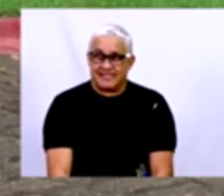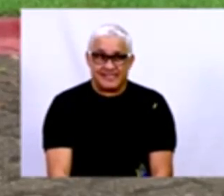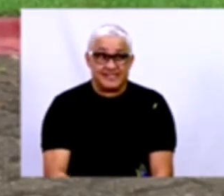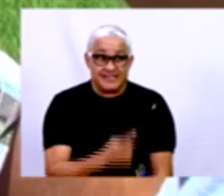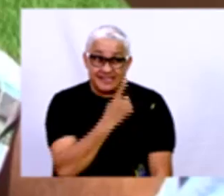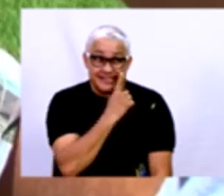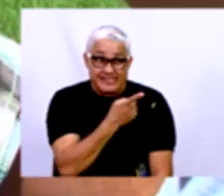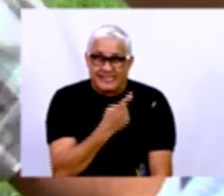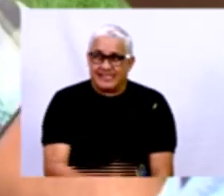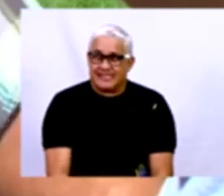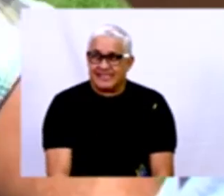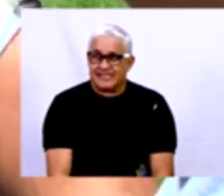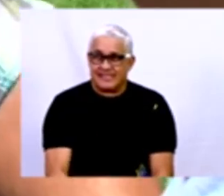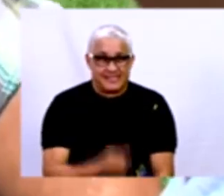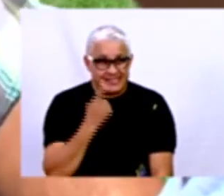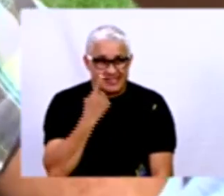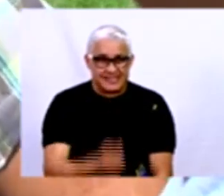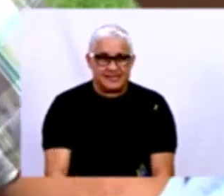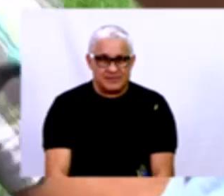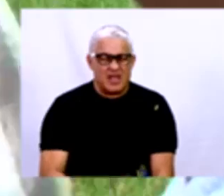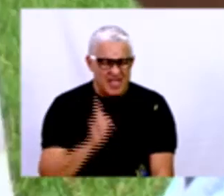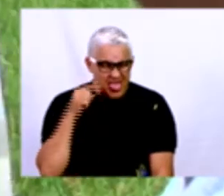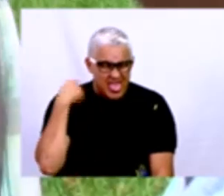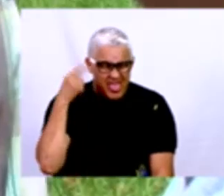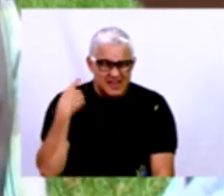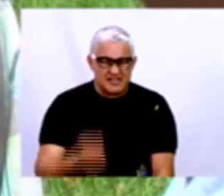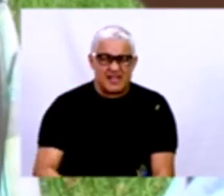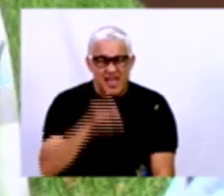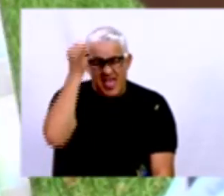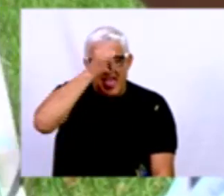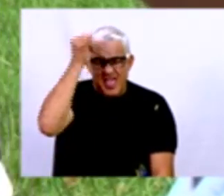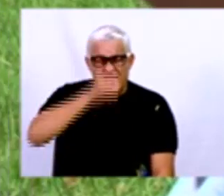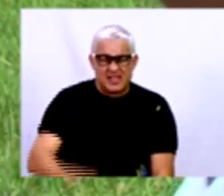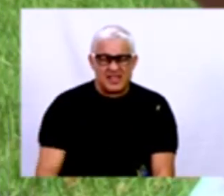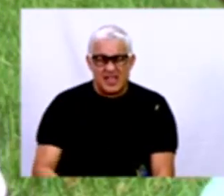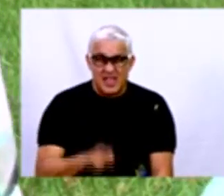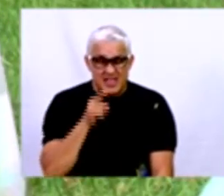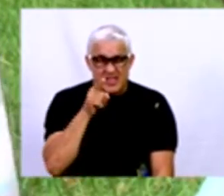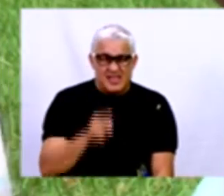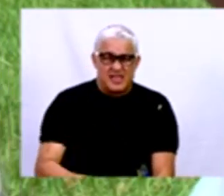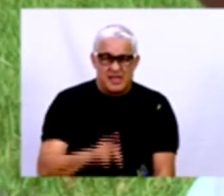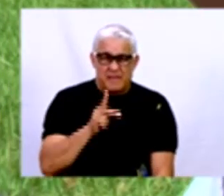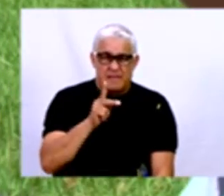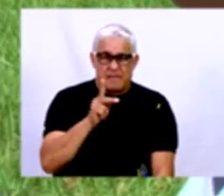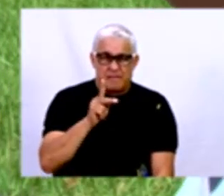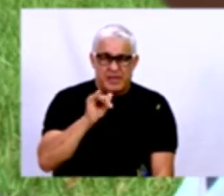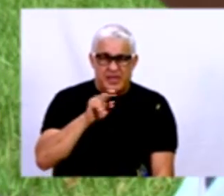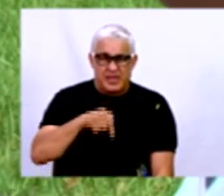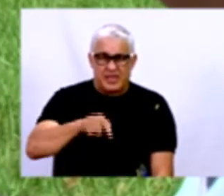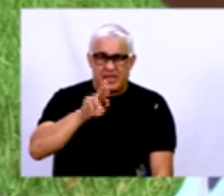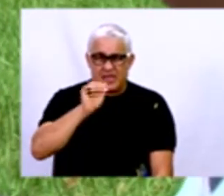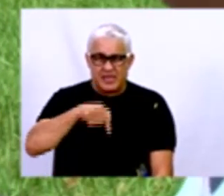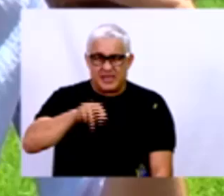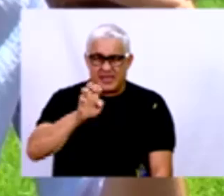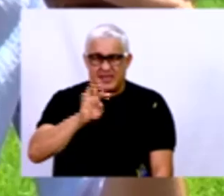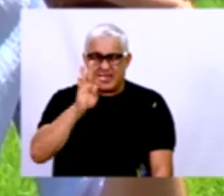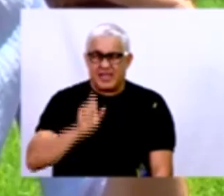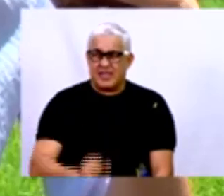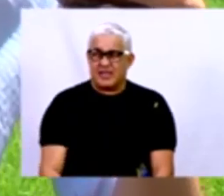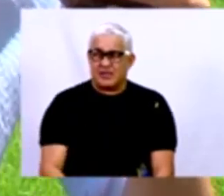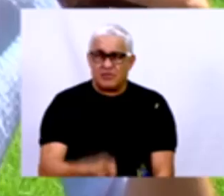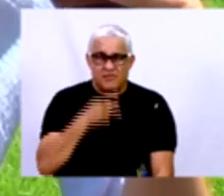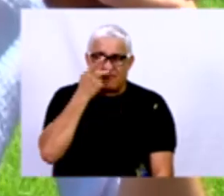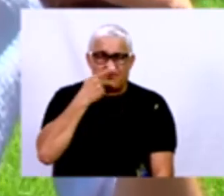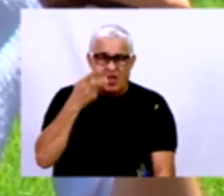lado. Tu é abilolada, isso aí é a biscateira, menino. E tu tem a boca de tramela. Olha